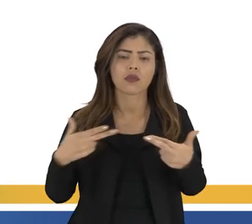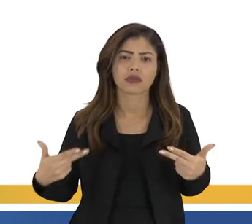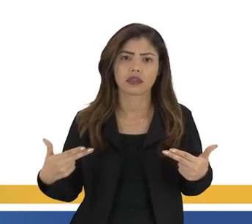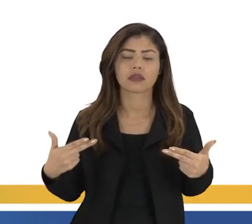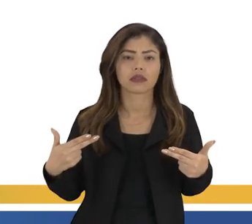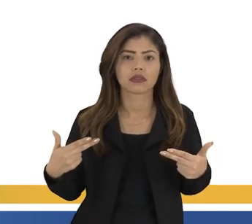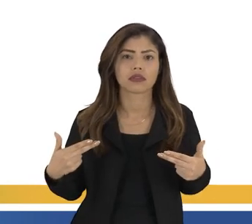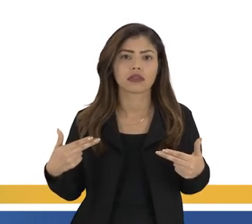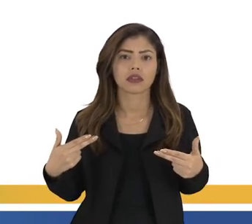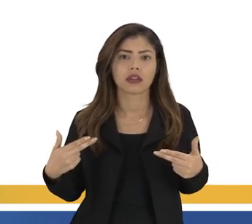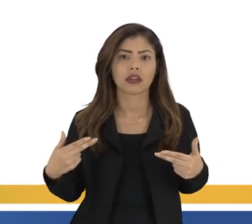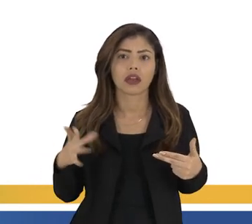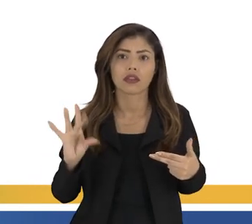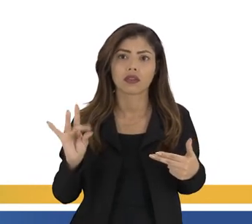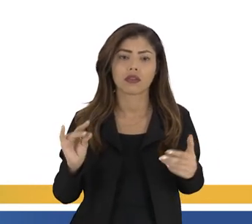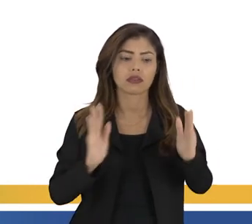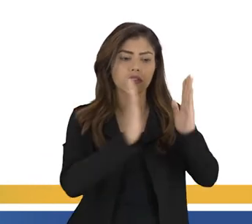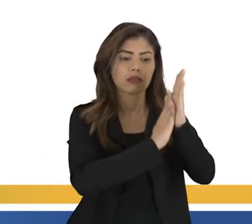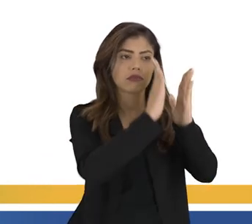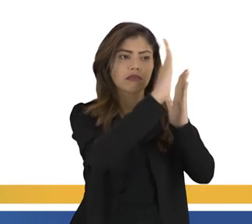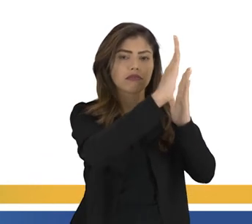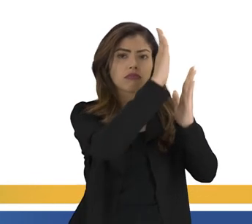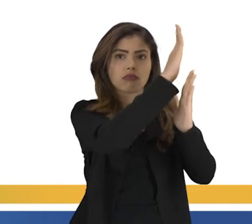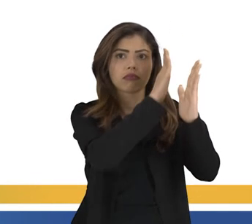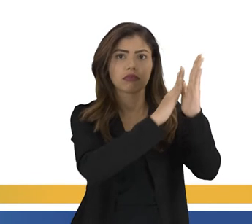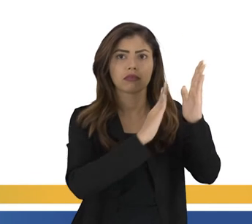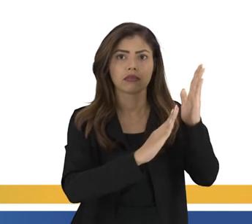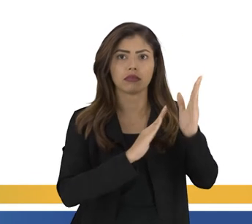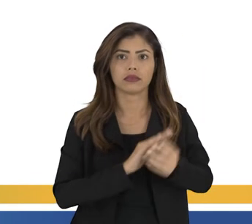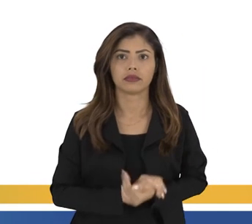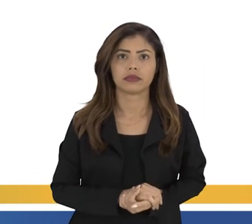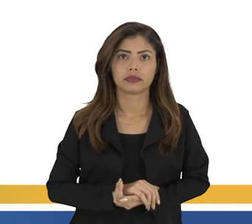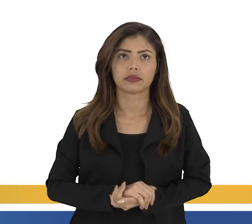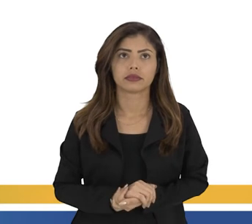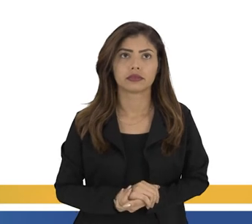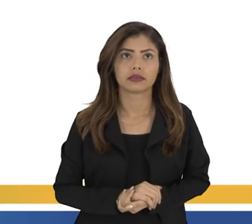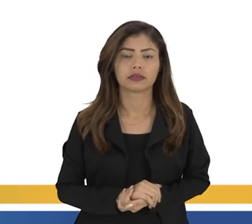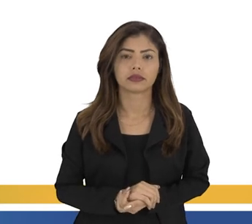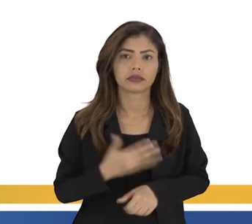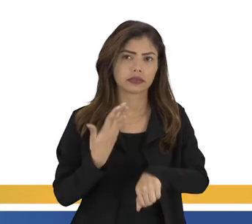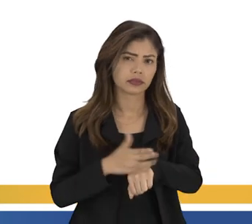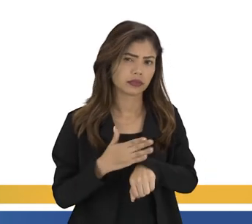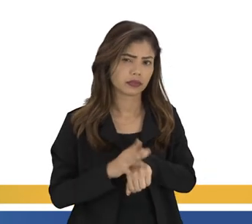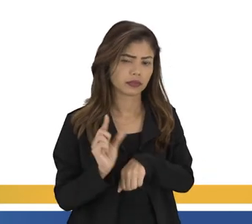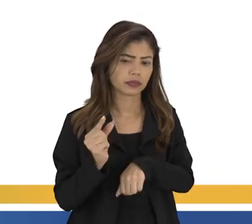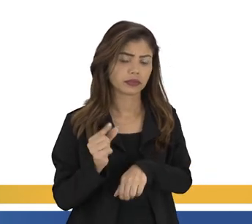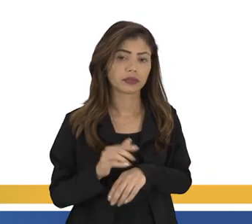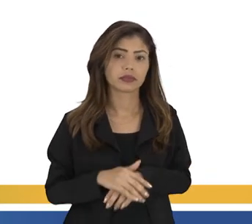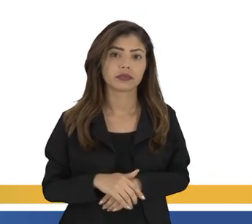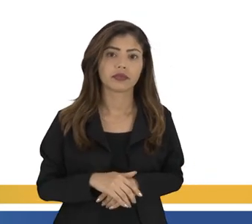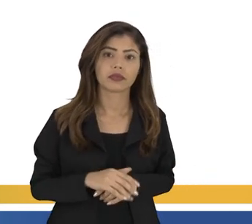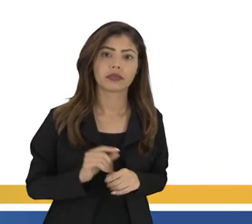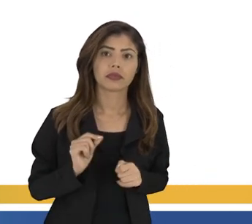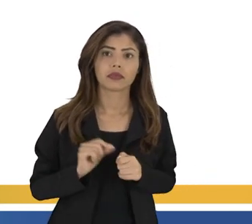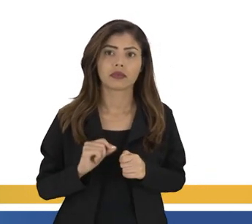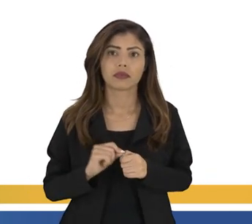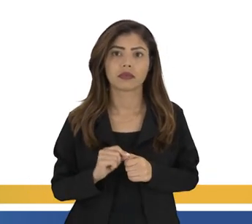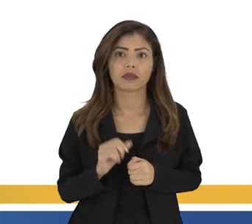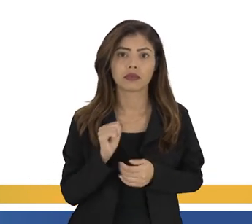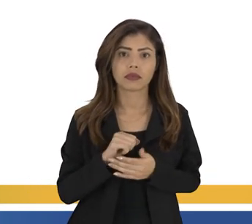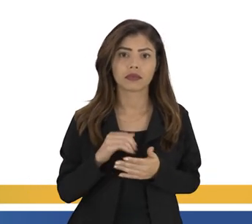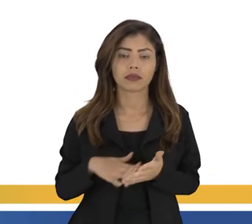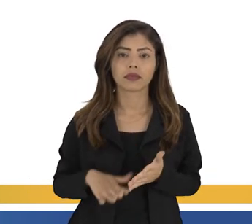objetos essas colagem sem e vamos exercitar um pouquinho fazer uma